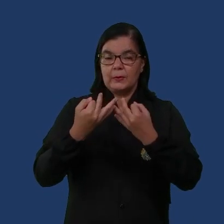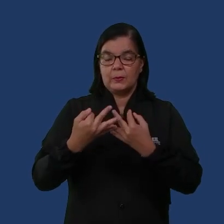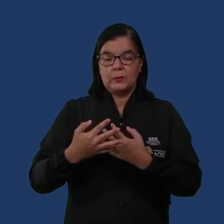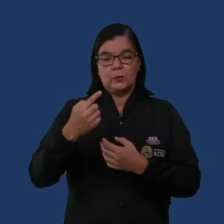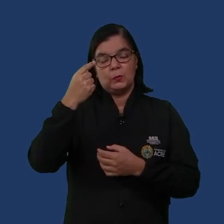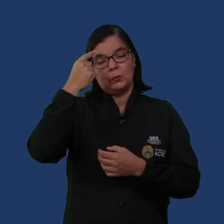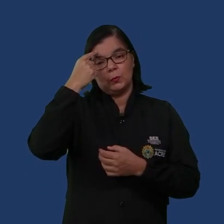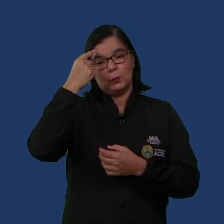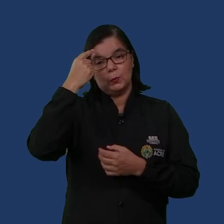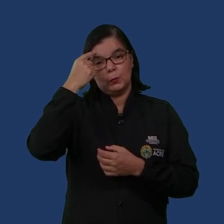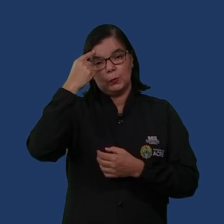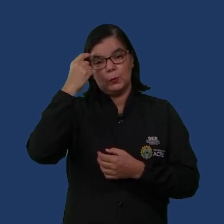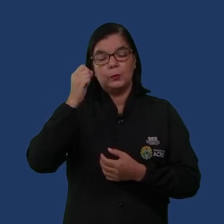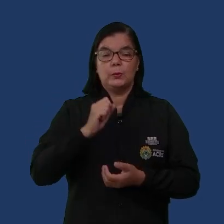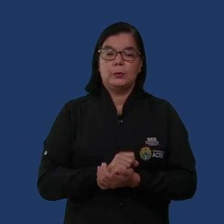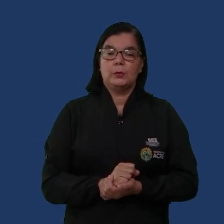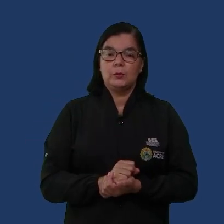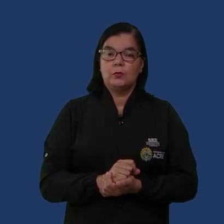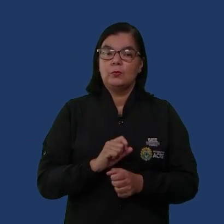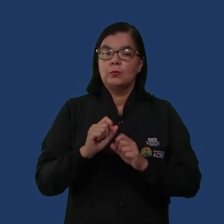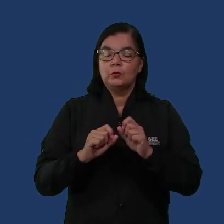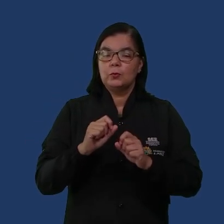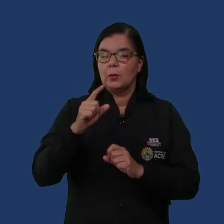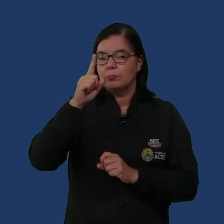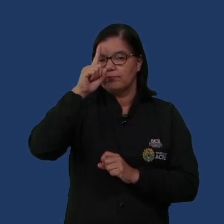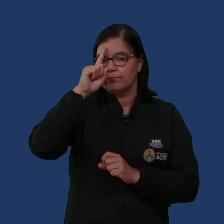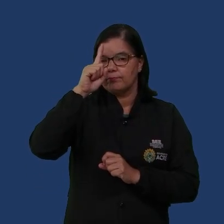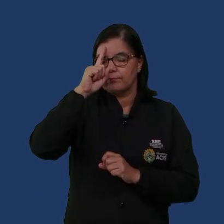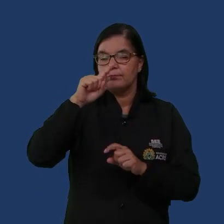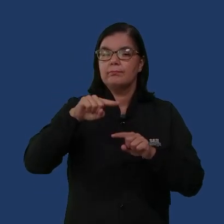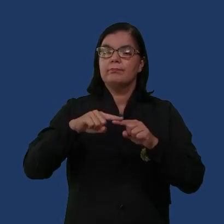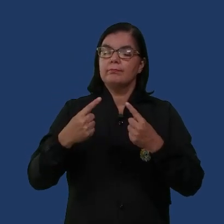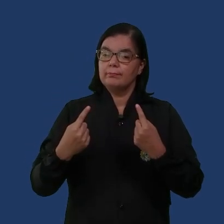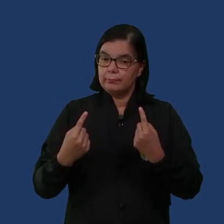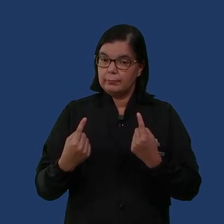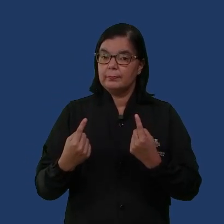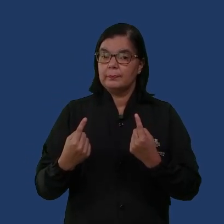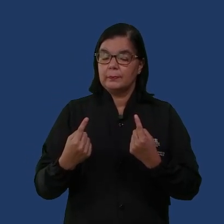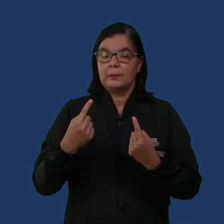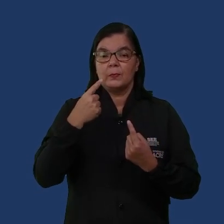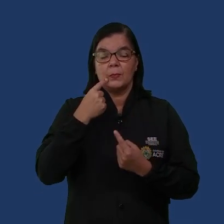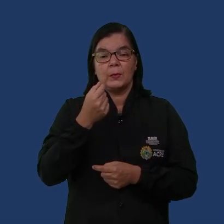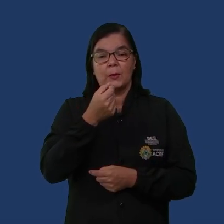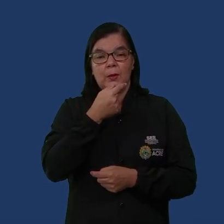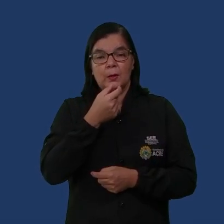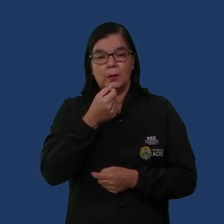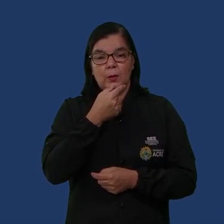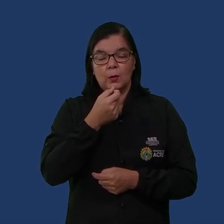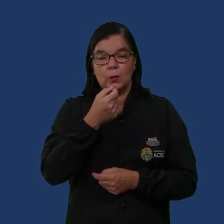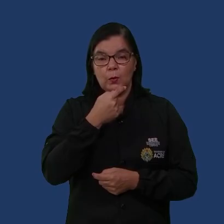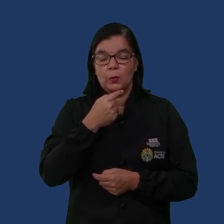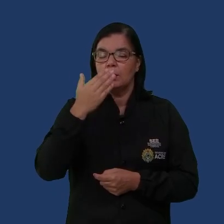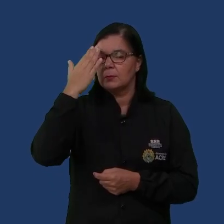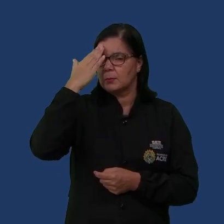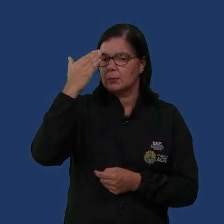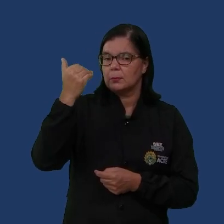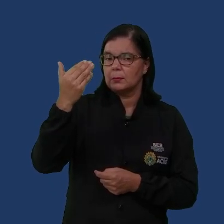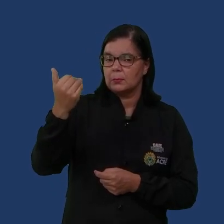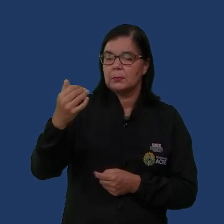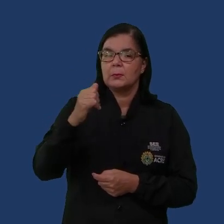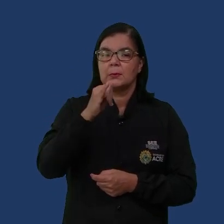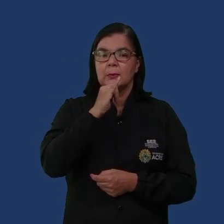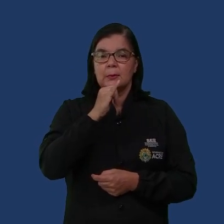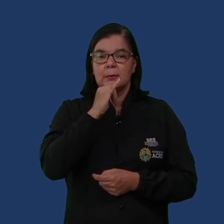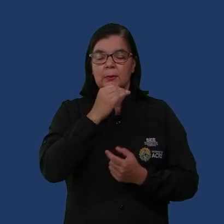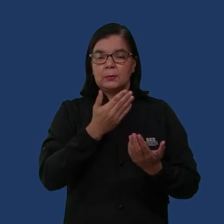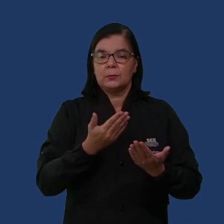faz paródias de situações cotidianas, mas eles também parodiam obras famosas como